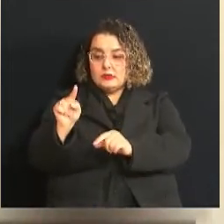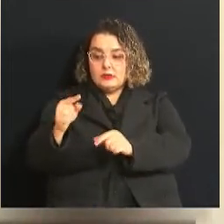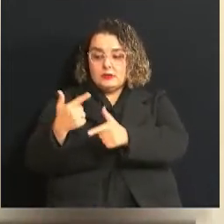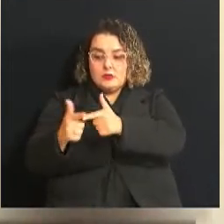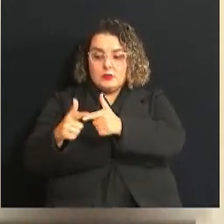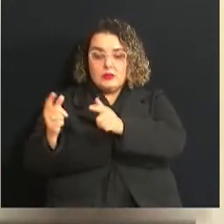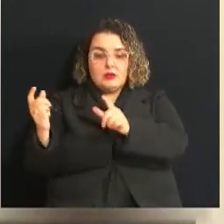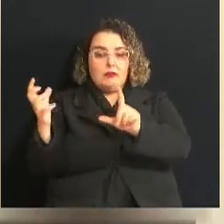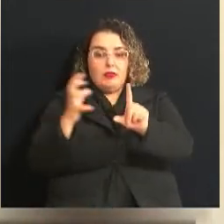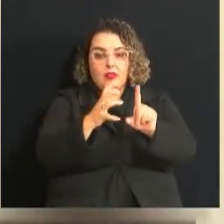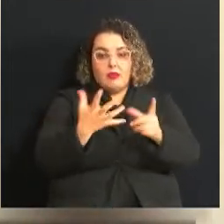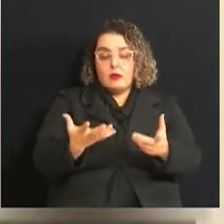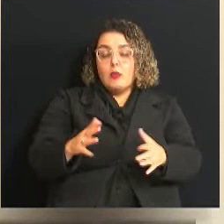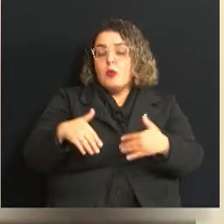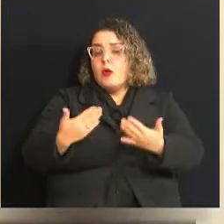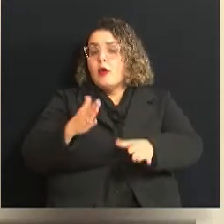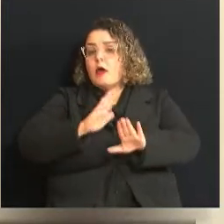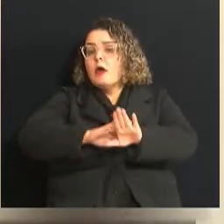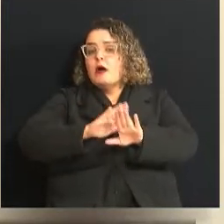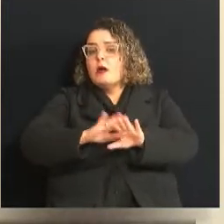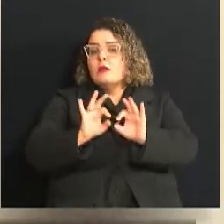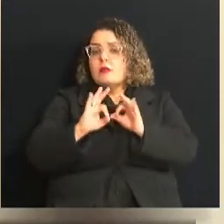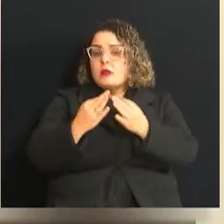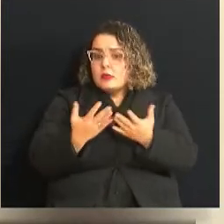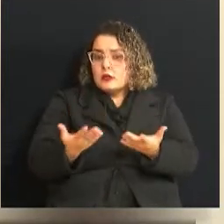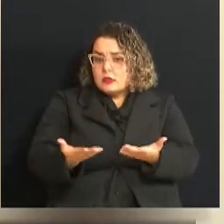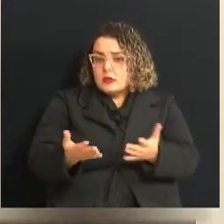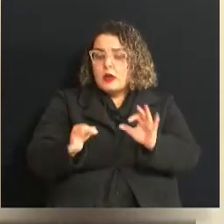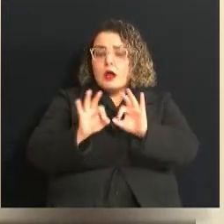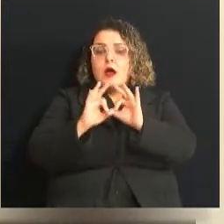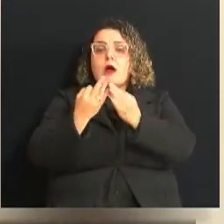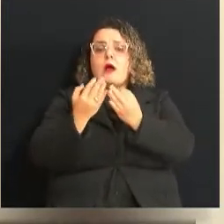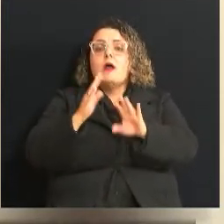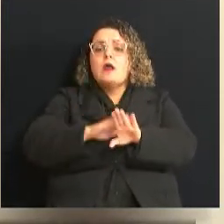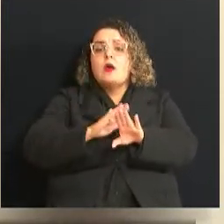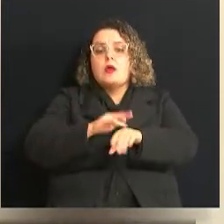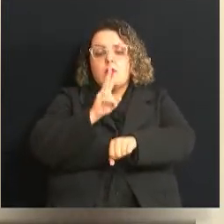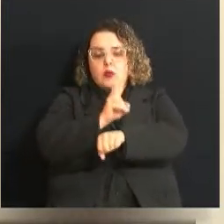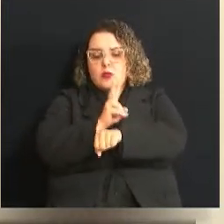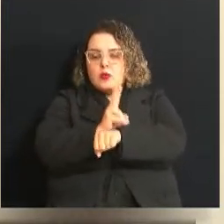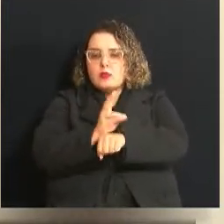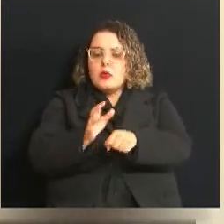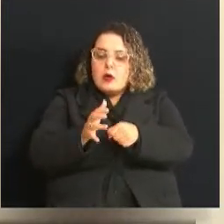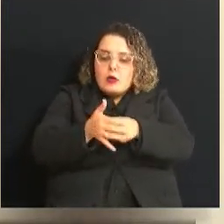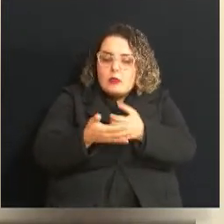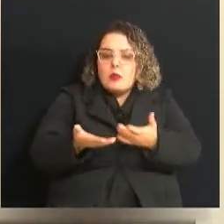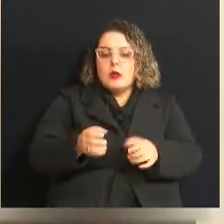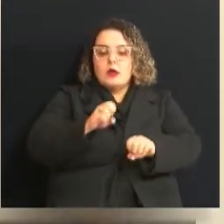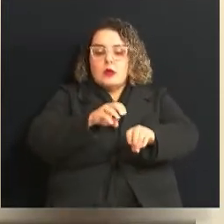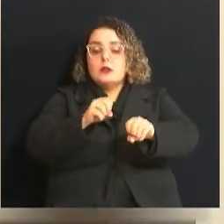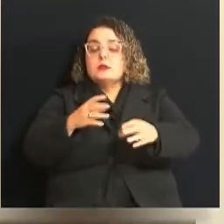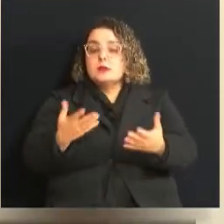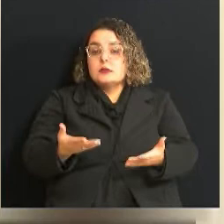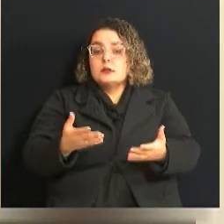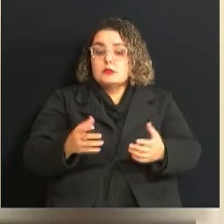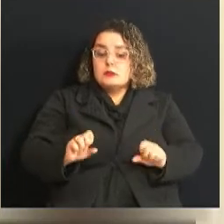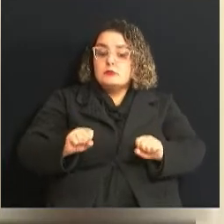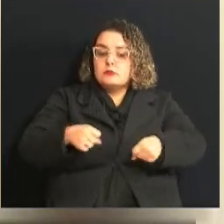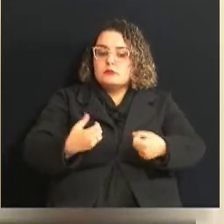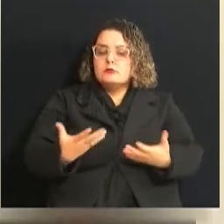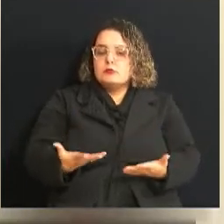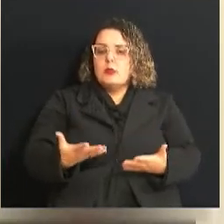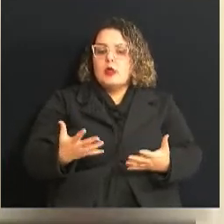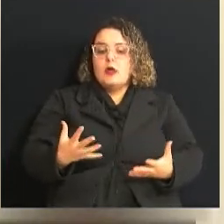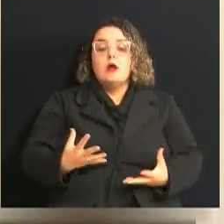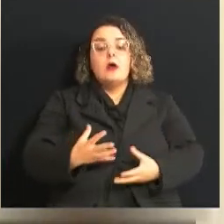função dessa família? A função da família é cuidar, é proteger, é ensinar, é dar afeto,